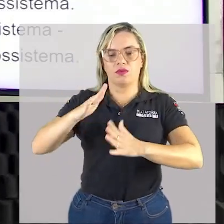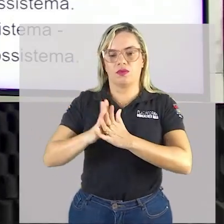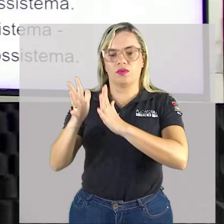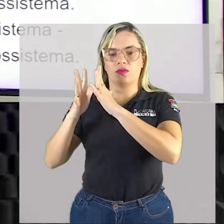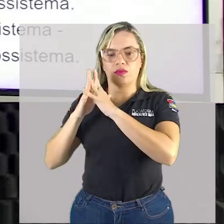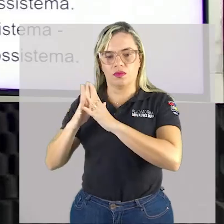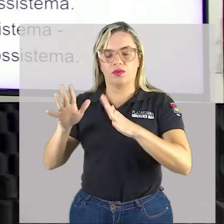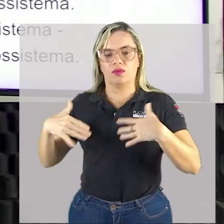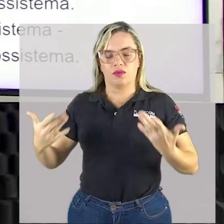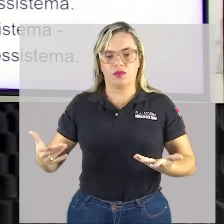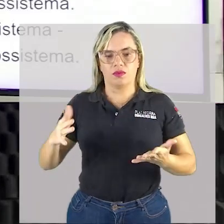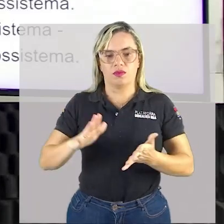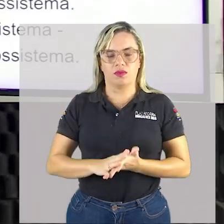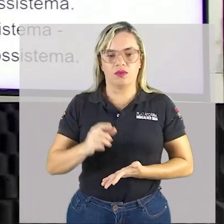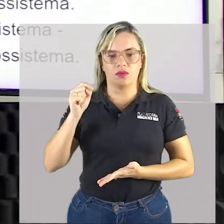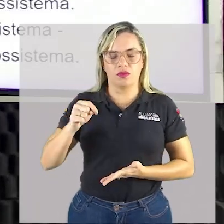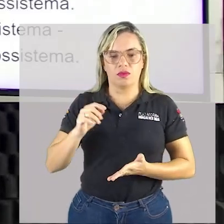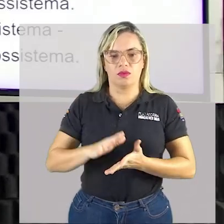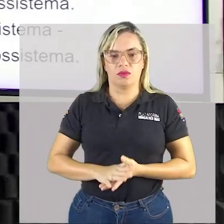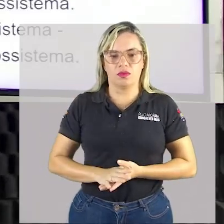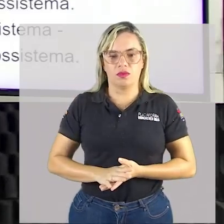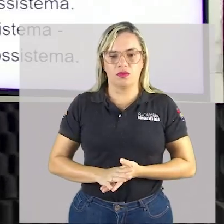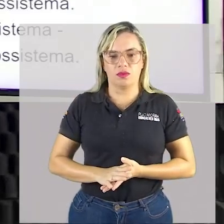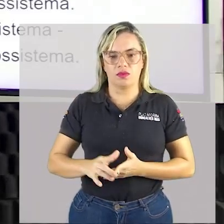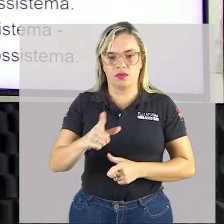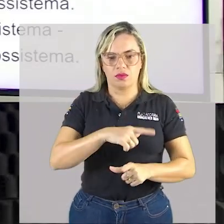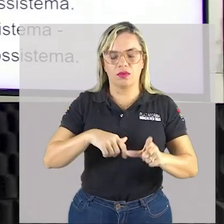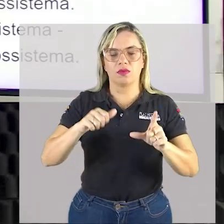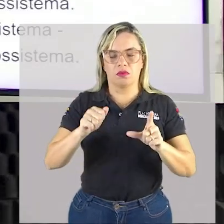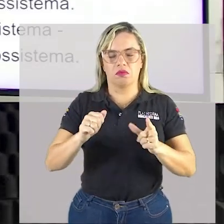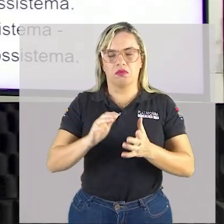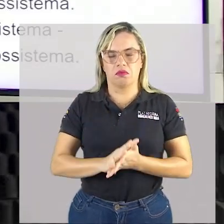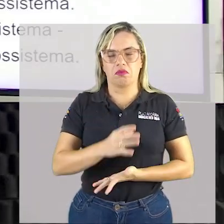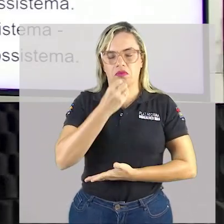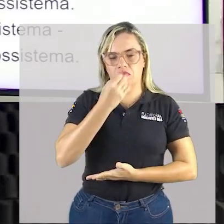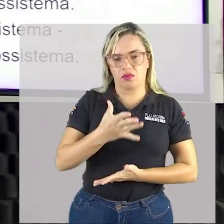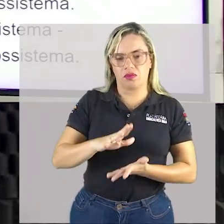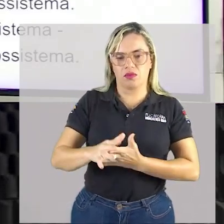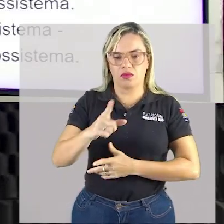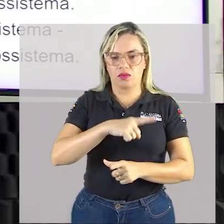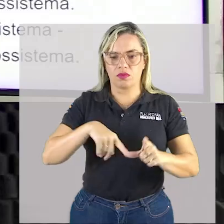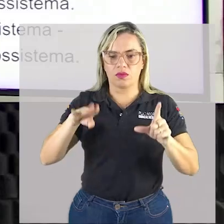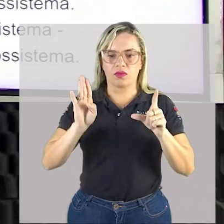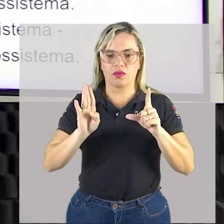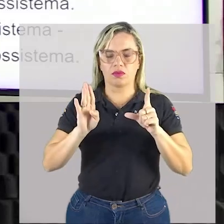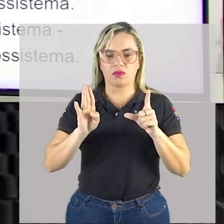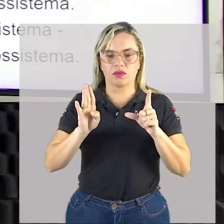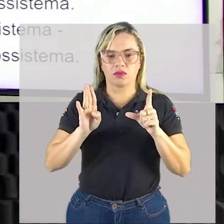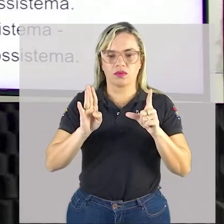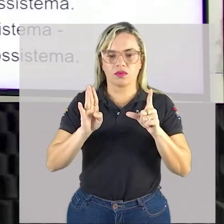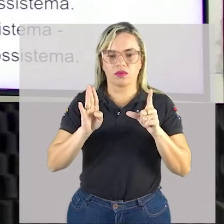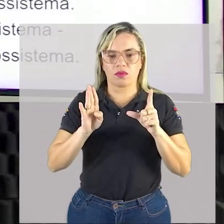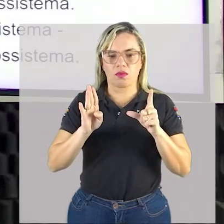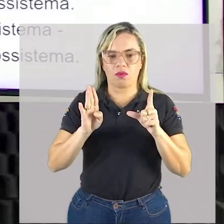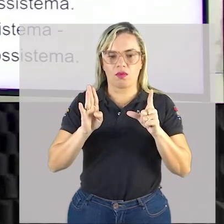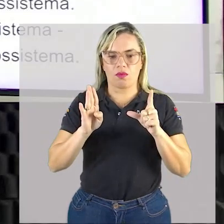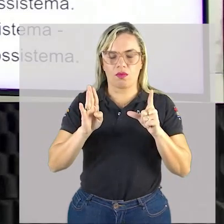bem maior. Então essa letra A, ela está bem simpática. Mas vamos ver a B?